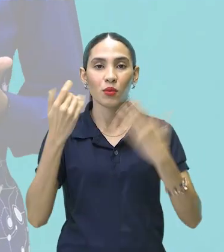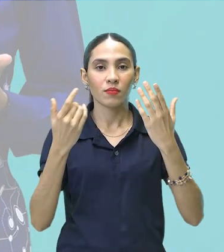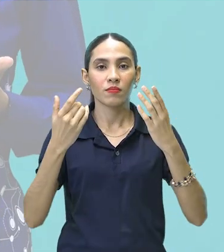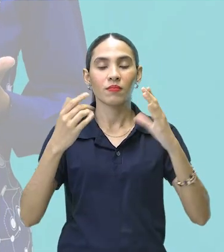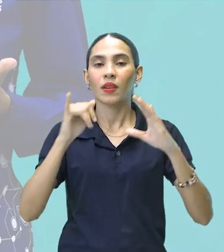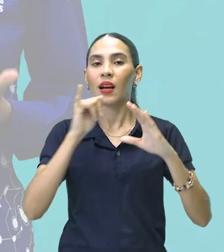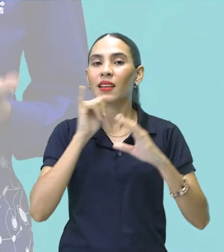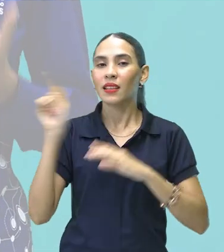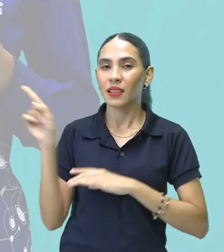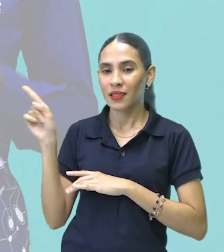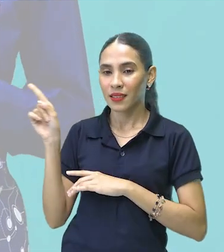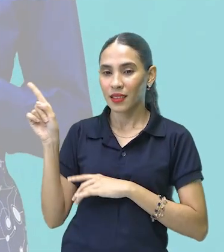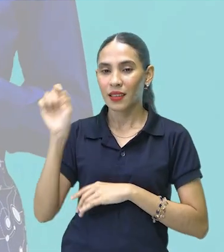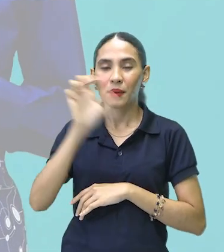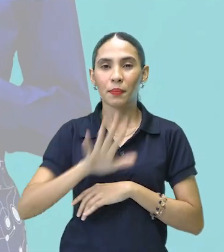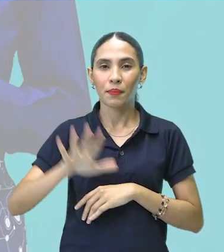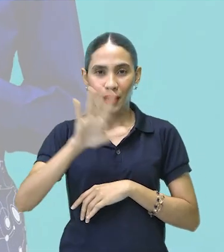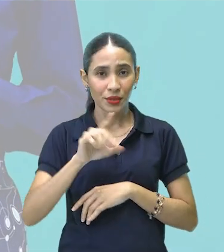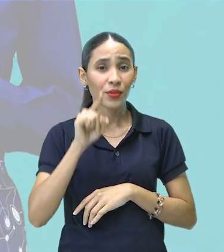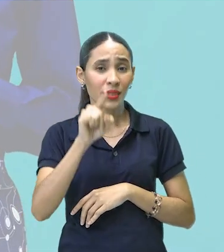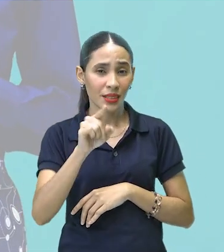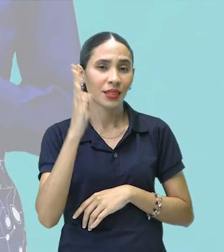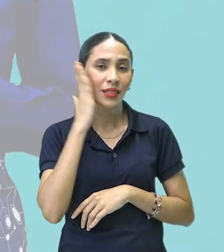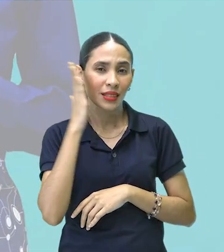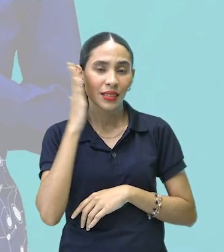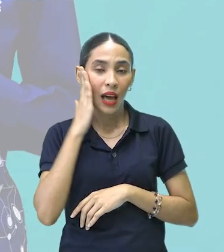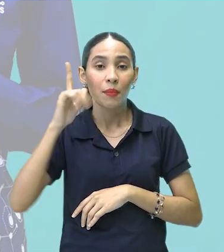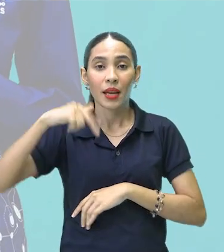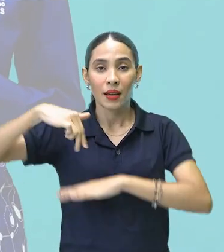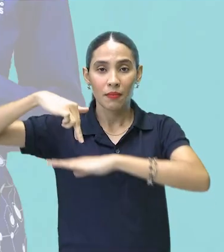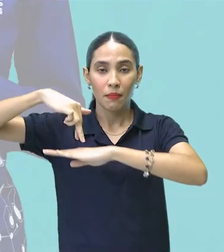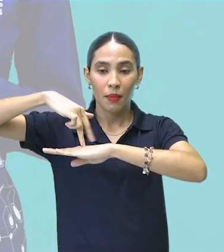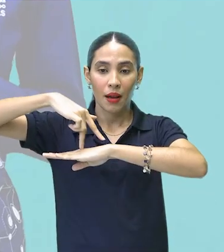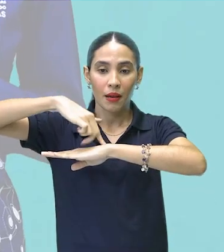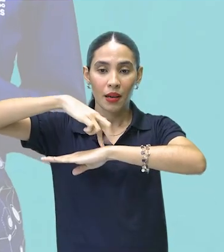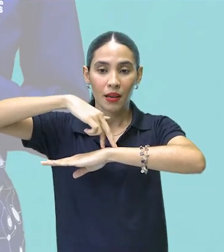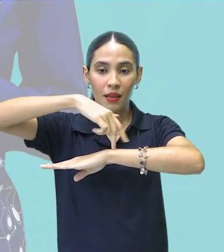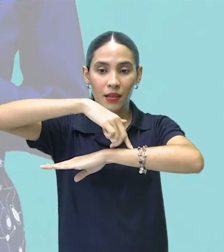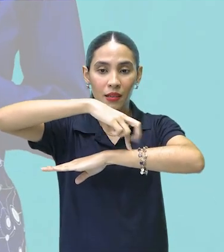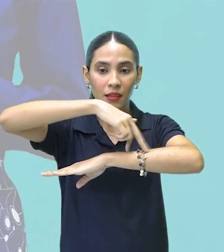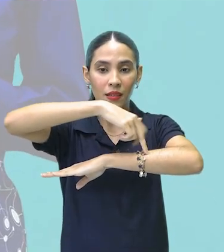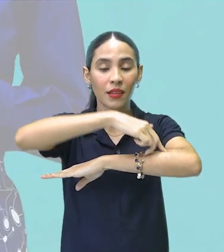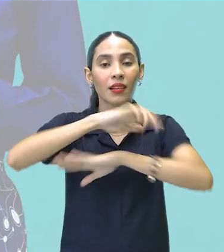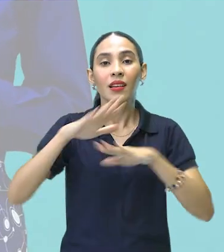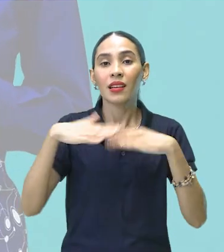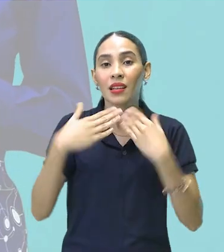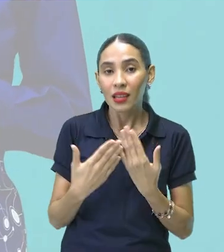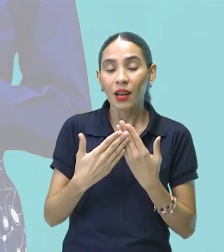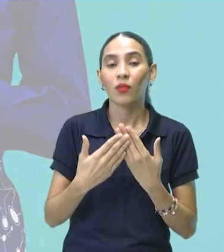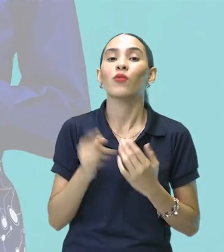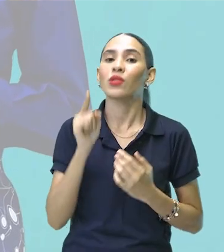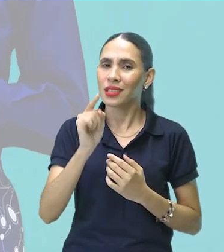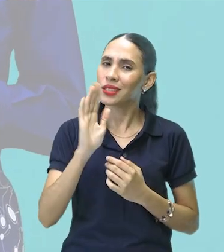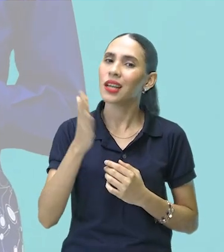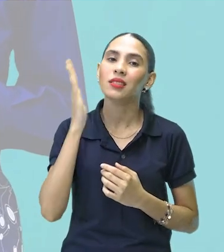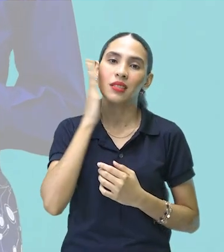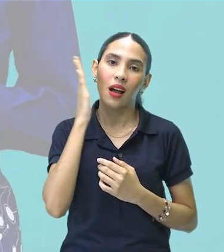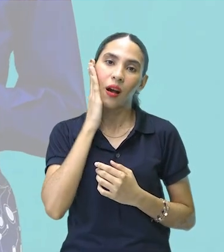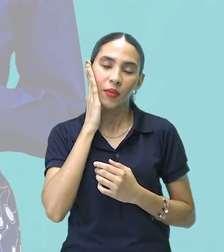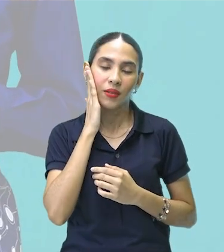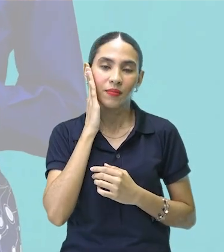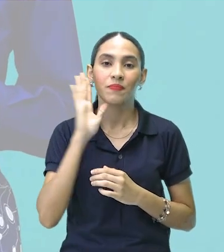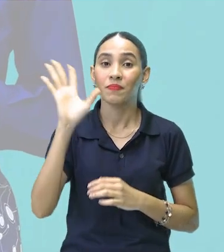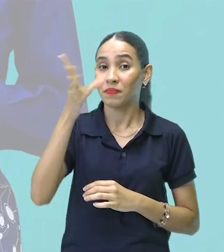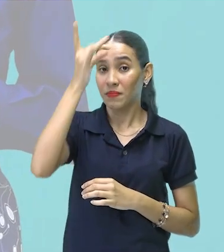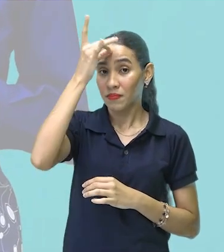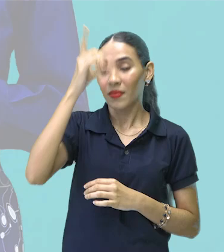essa imagem, você já sabe que é uma faixa de pedestre. Então, automaticamente, isso já